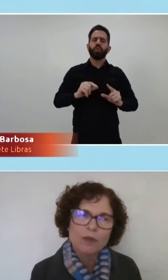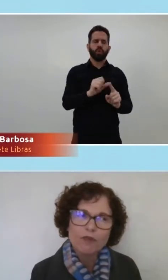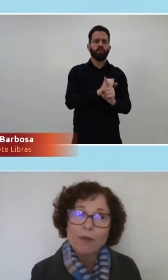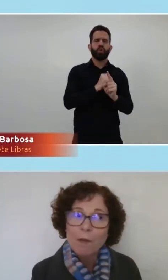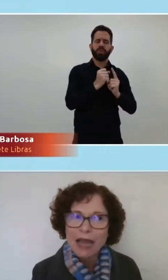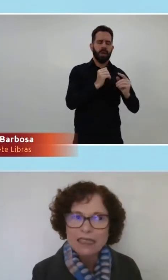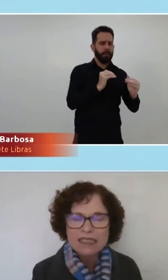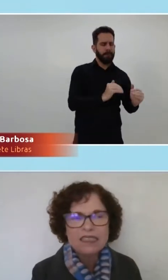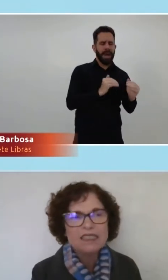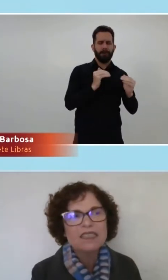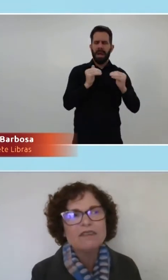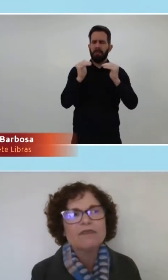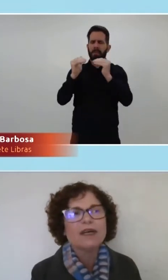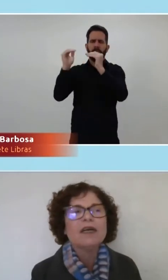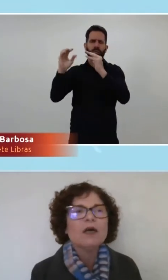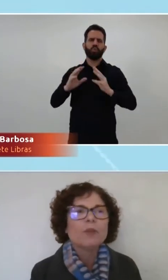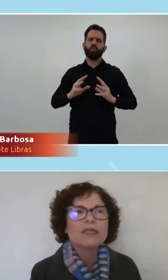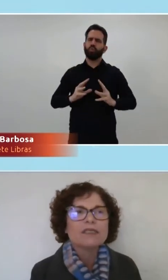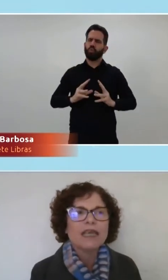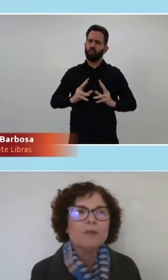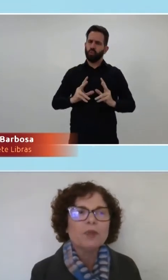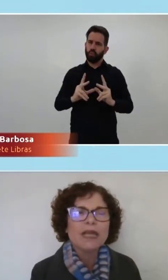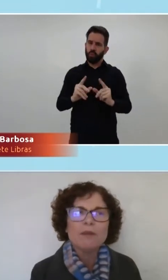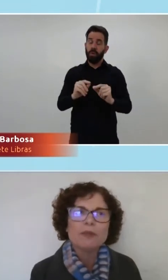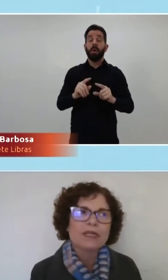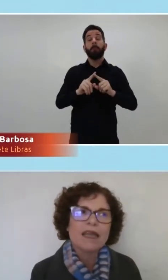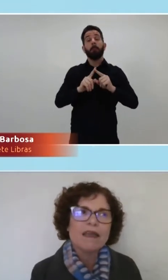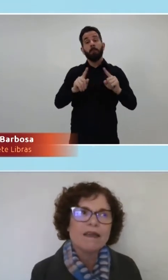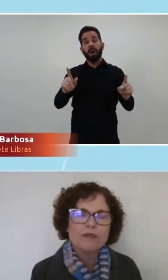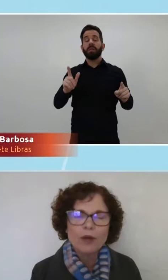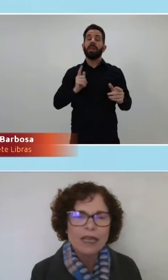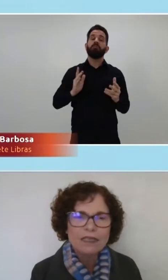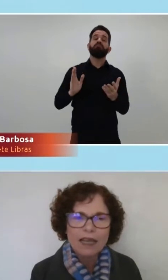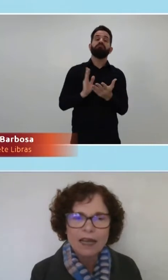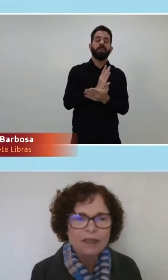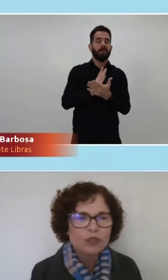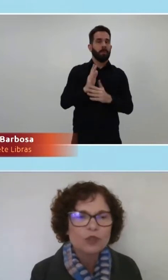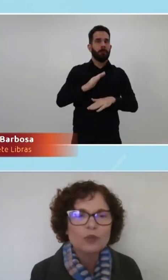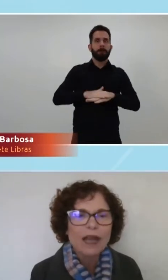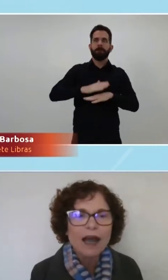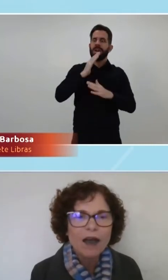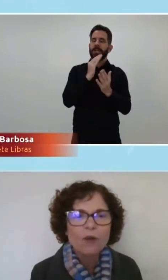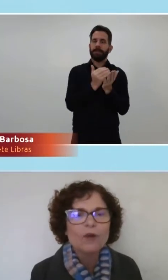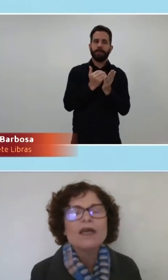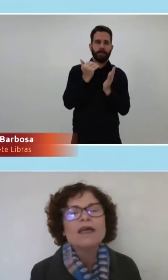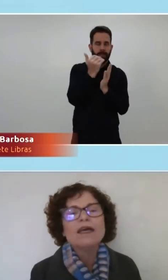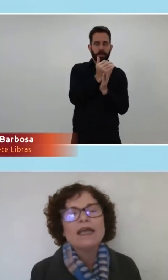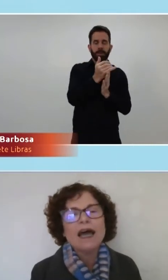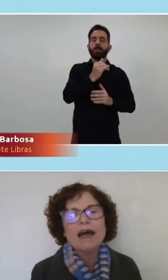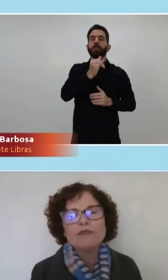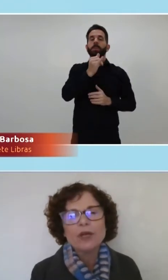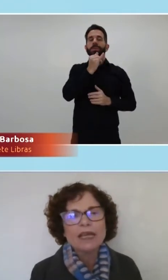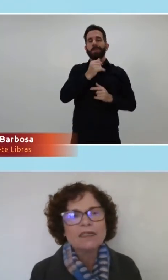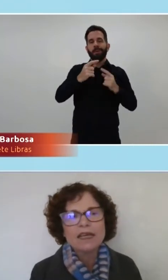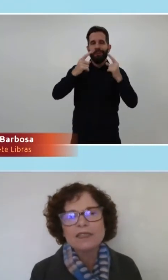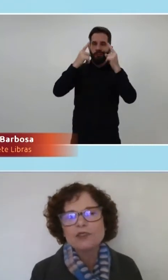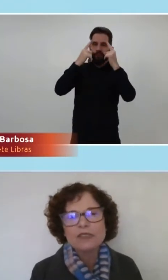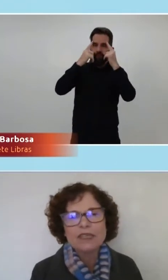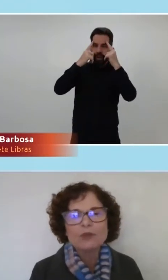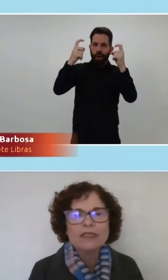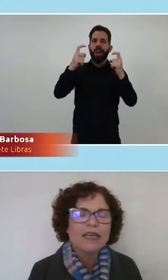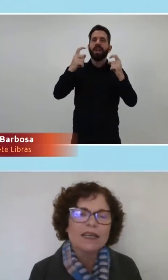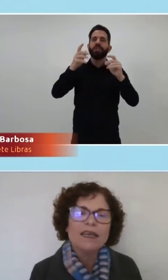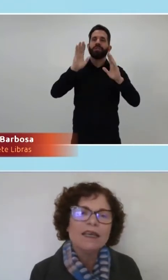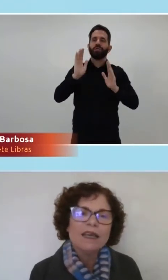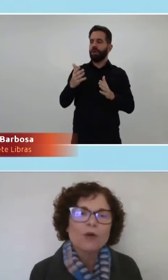de uma forma mais incisiva. Por exemplo, né, violência estrutural, né, a violência de você